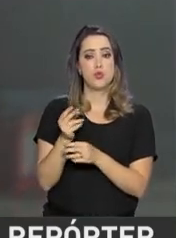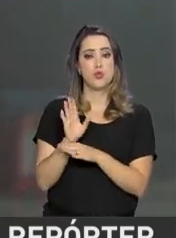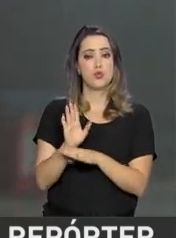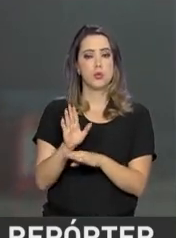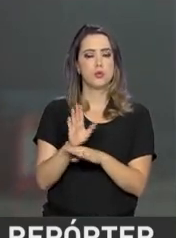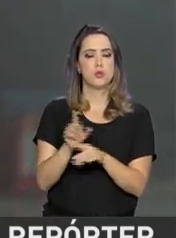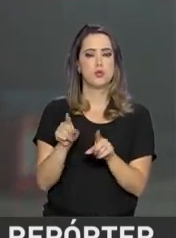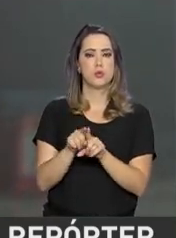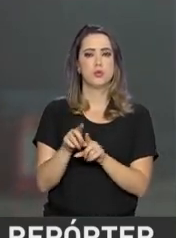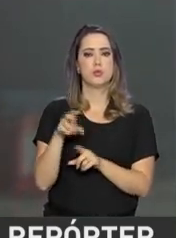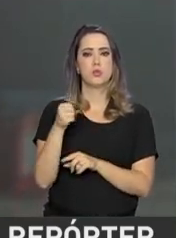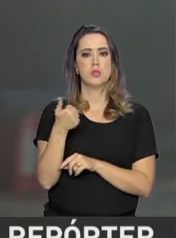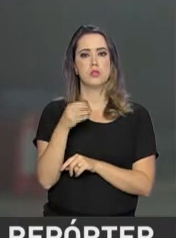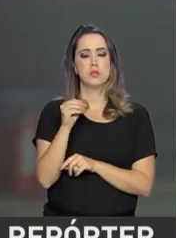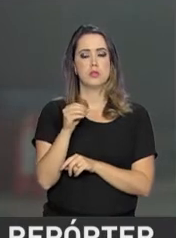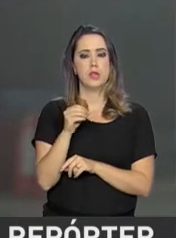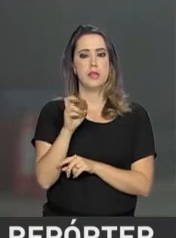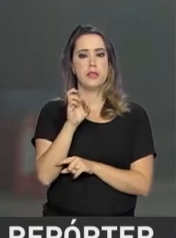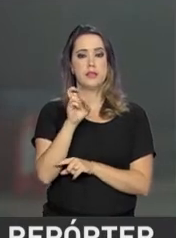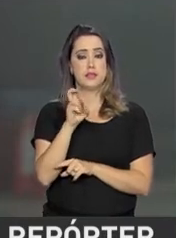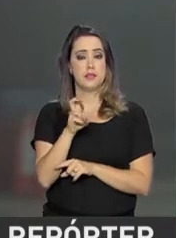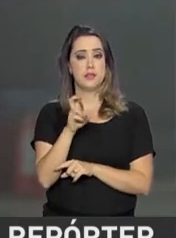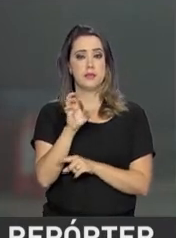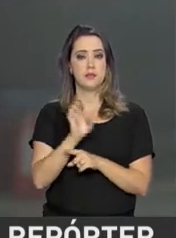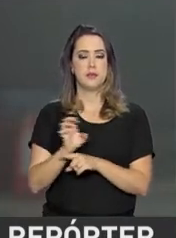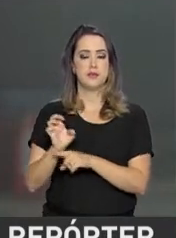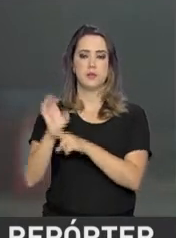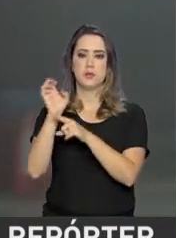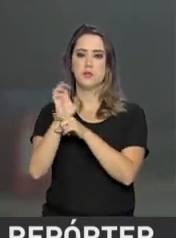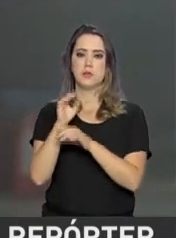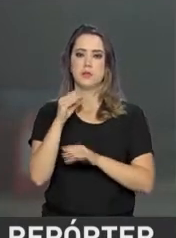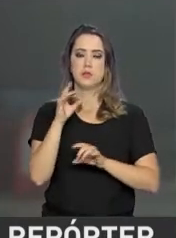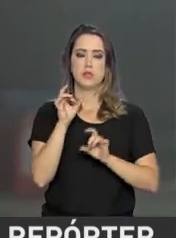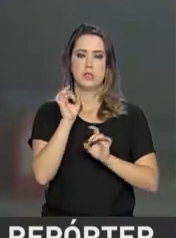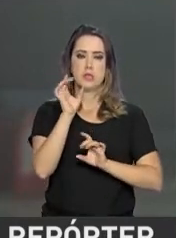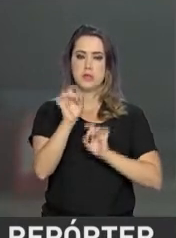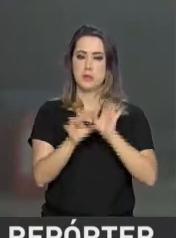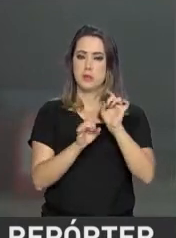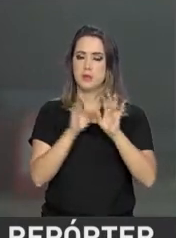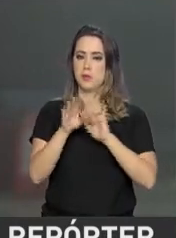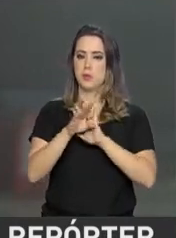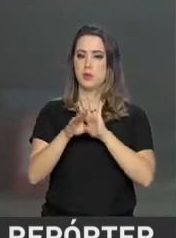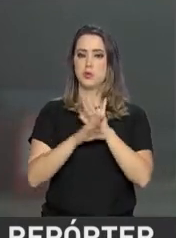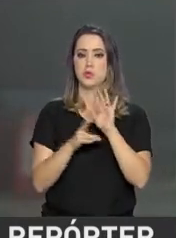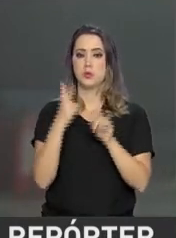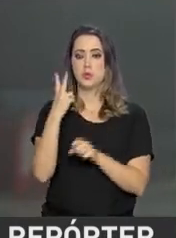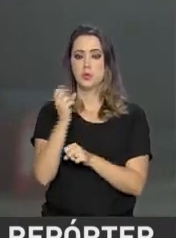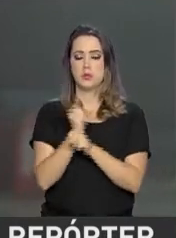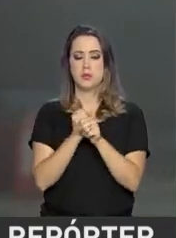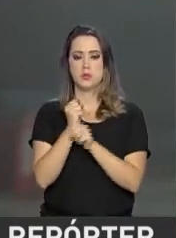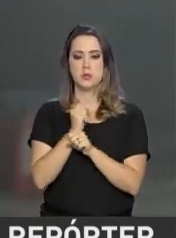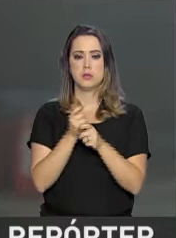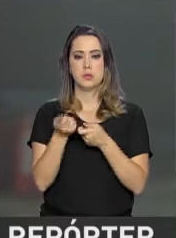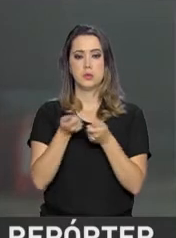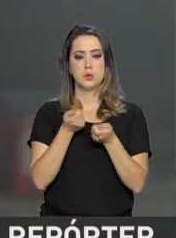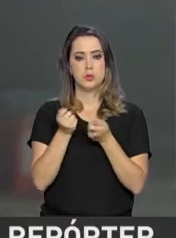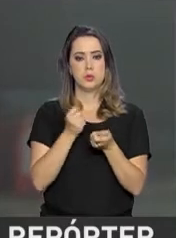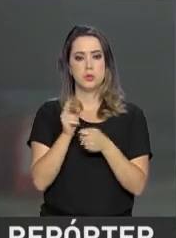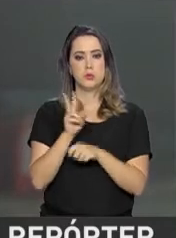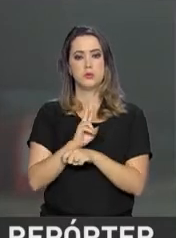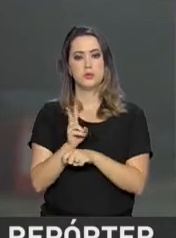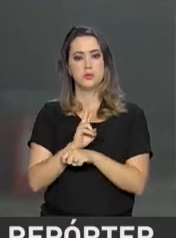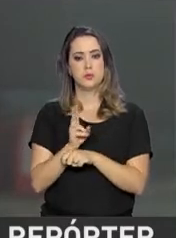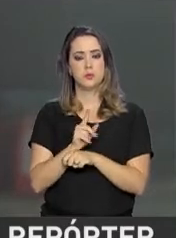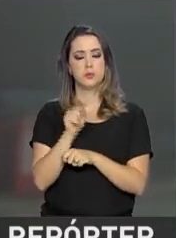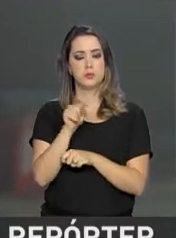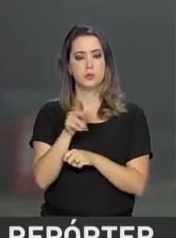cinco estados para participar de um projeto especial durante dois anos serão monitoradas e avaliadas